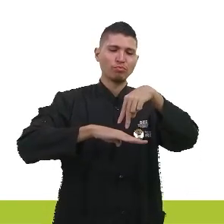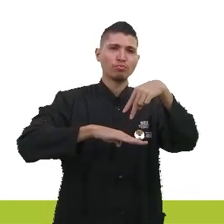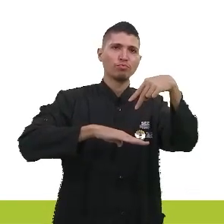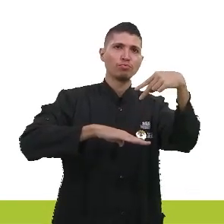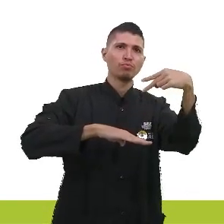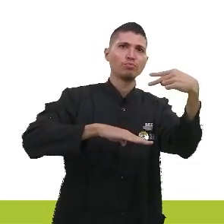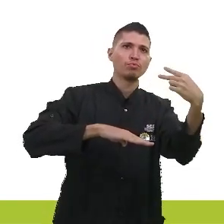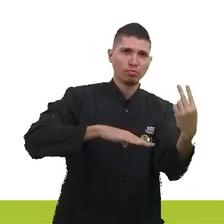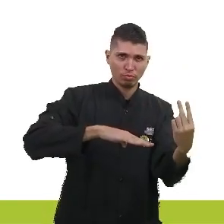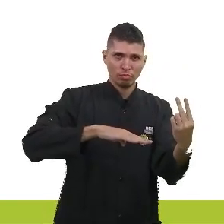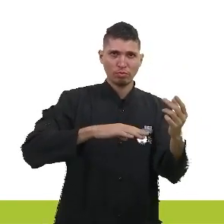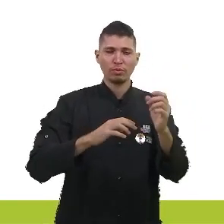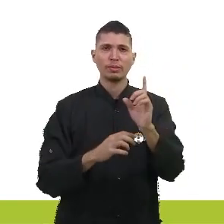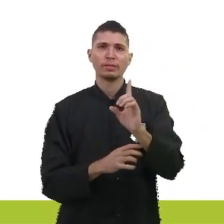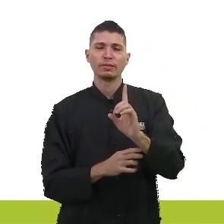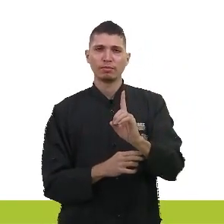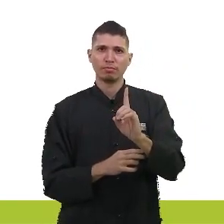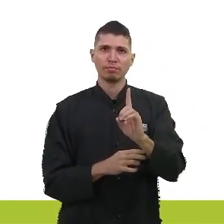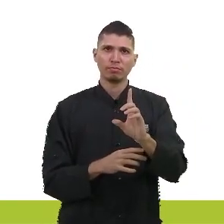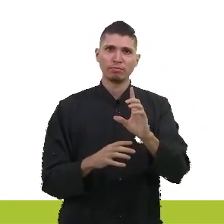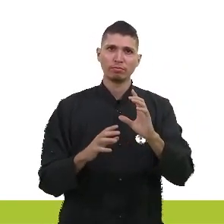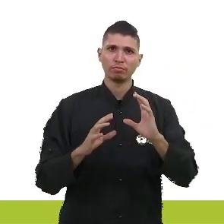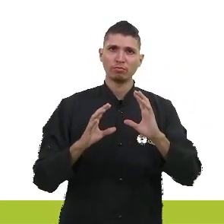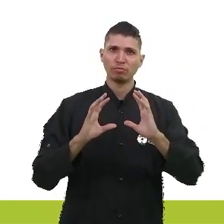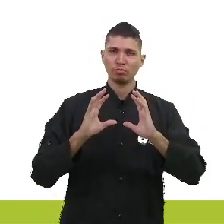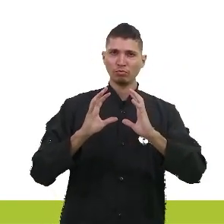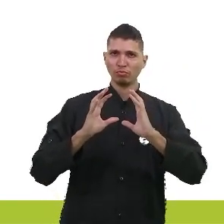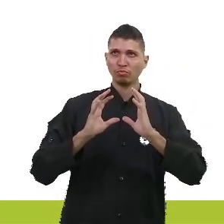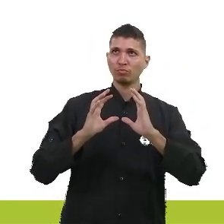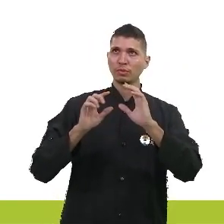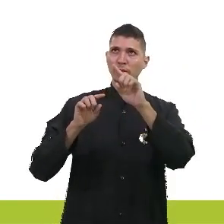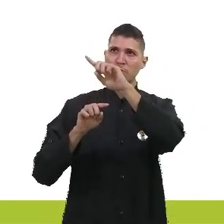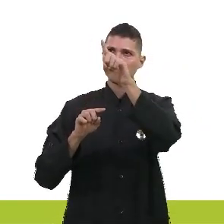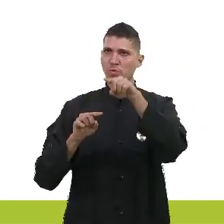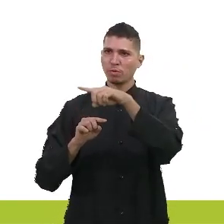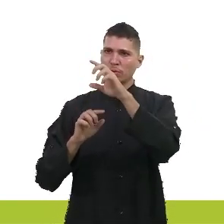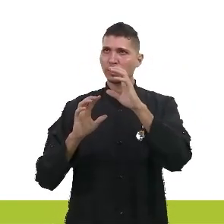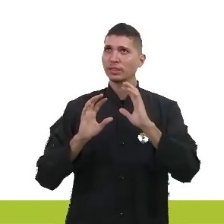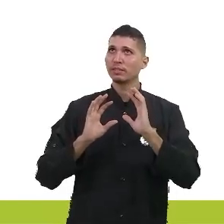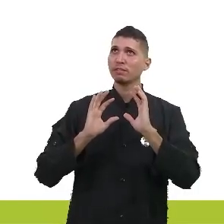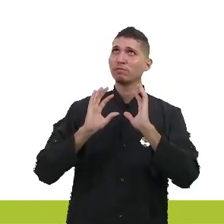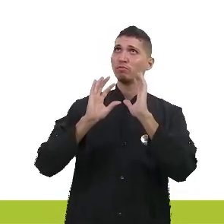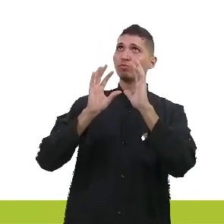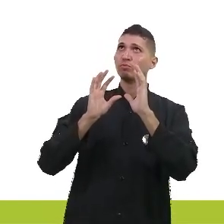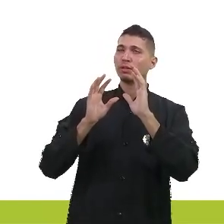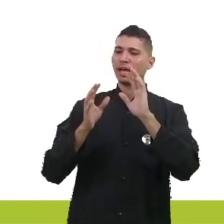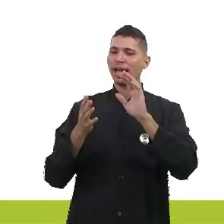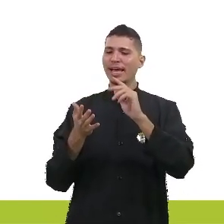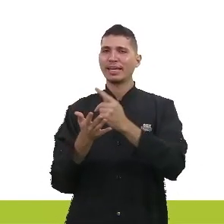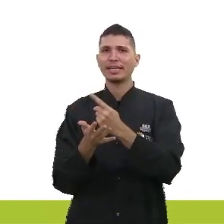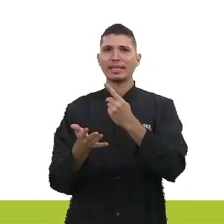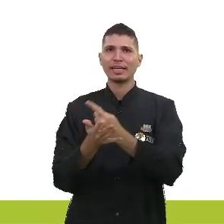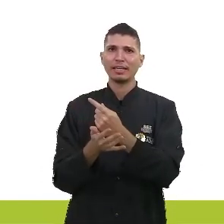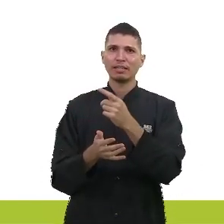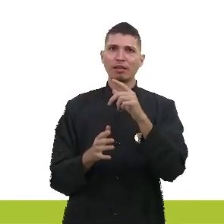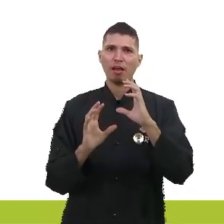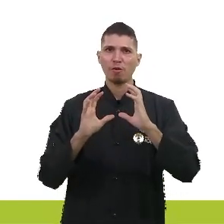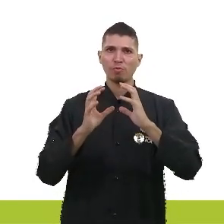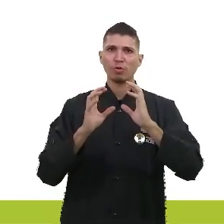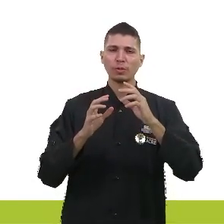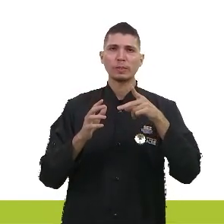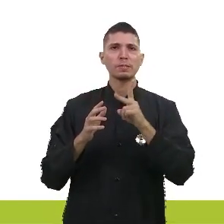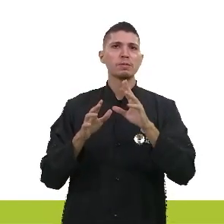arremessado. D. Arremessar uma bola e errar o alvo, fazendo com que a bola continue seu movimento. E